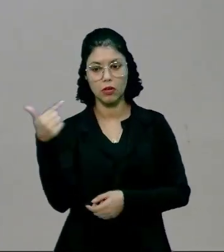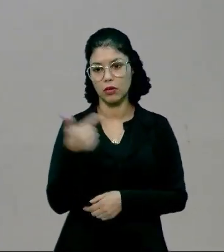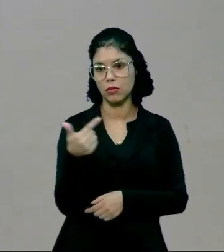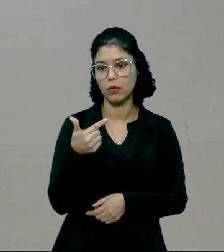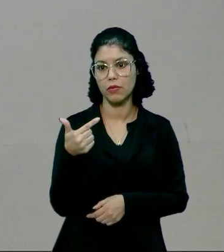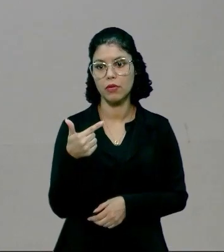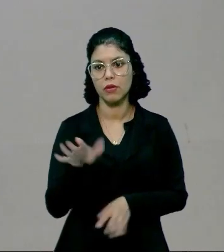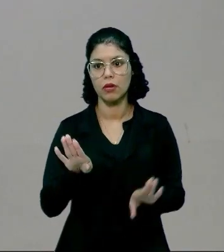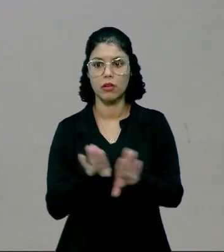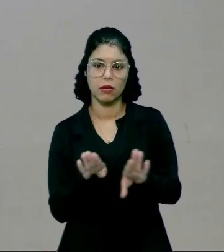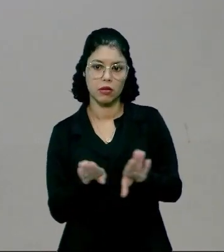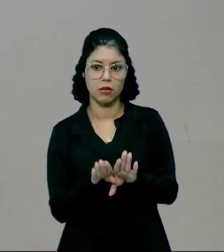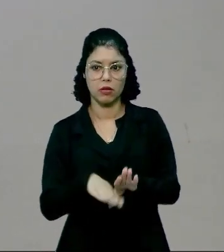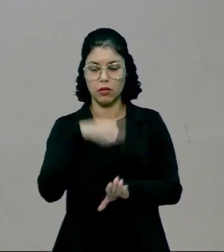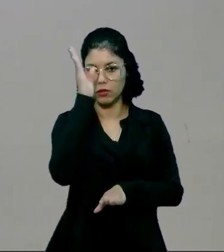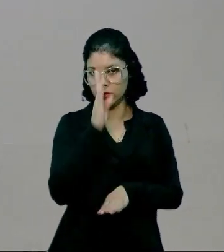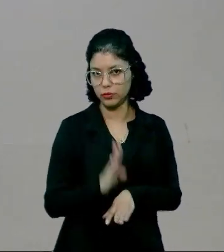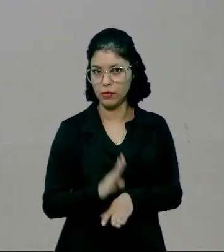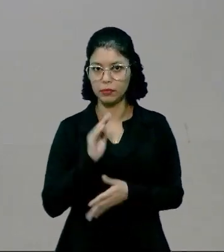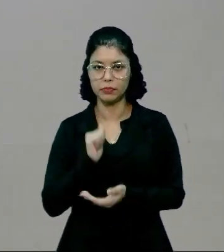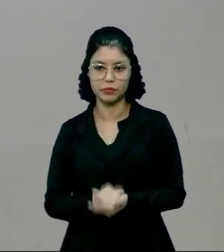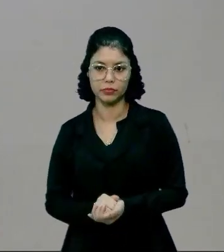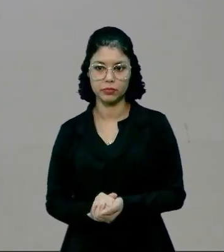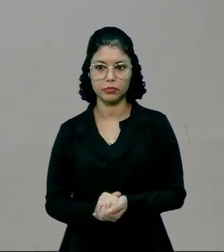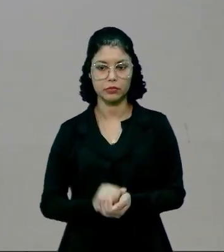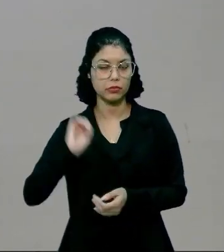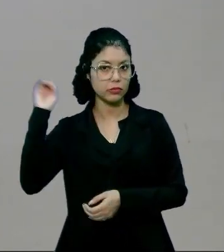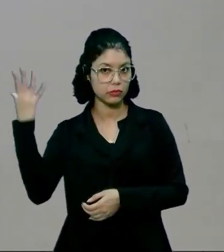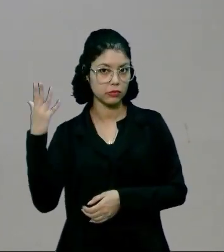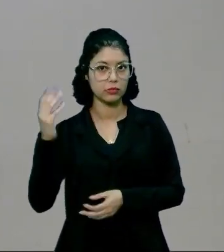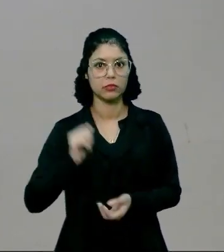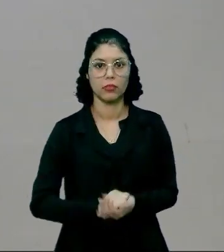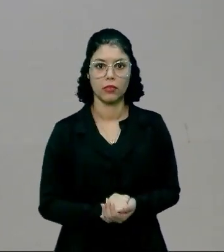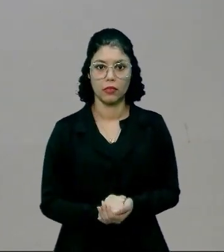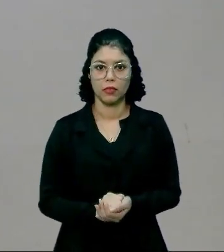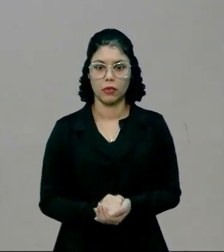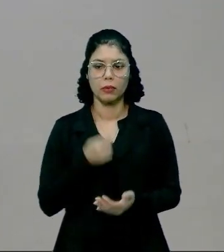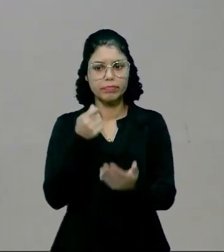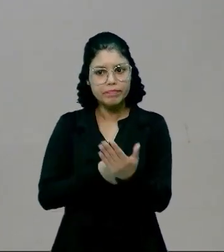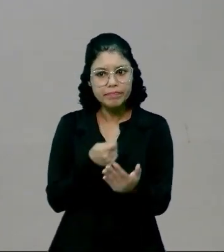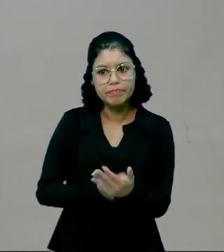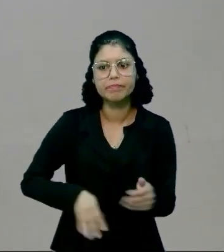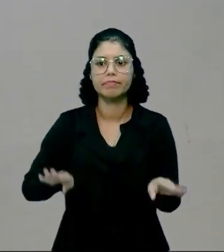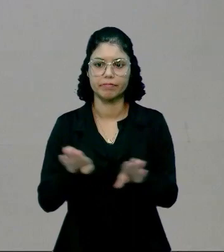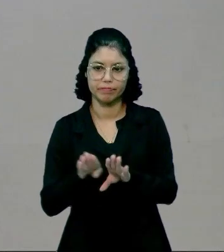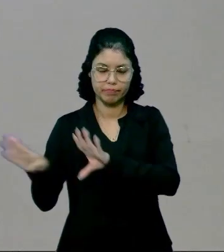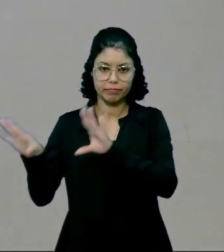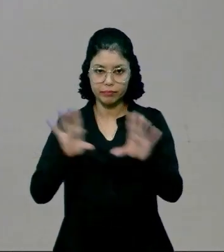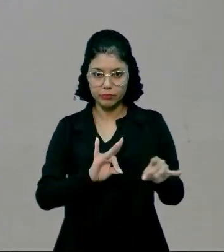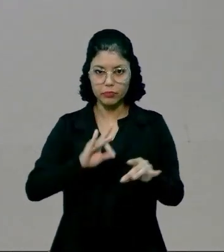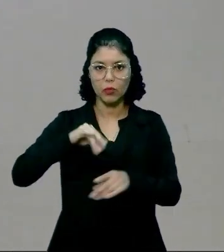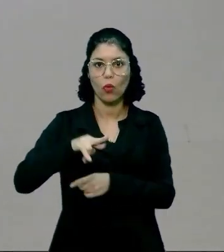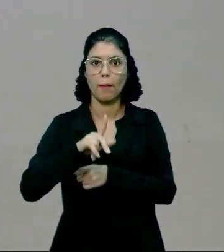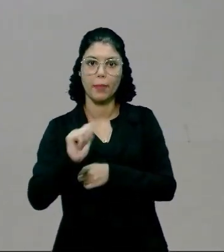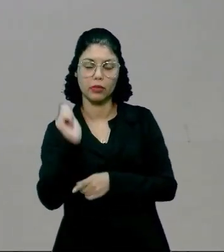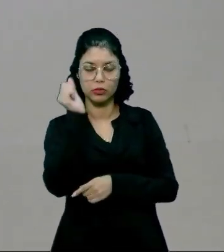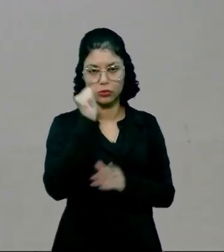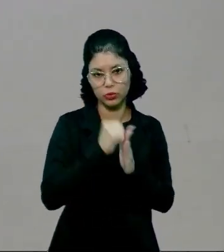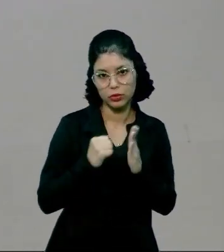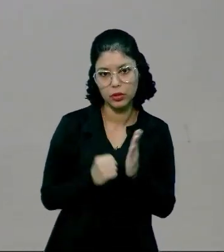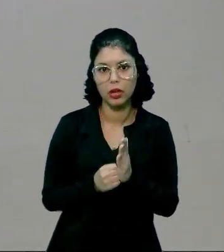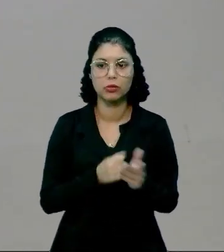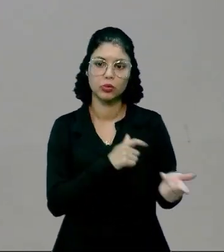fase do romantismo no Brasil, ela acontece com esse pessimismo, traz mal do século, traz